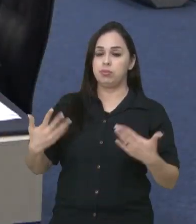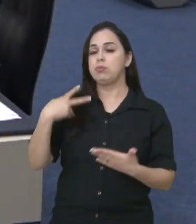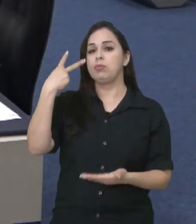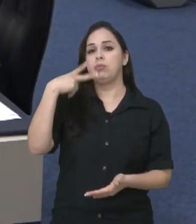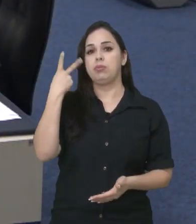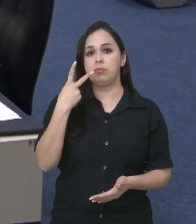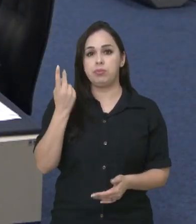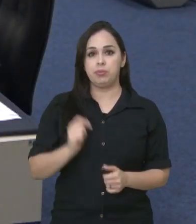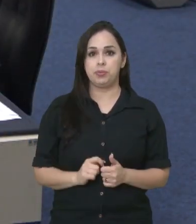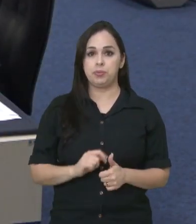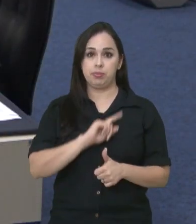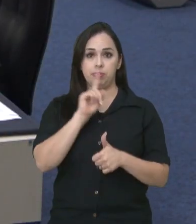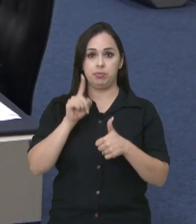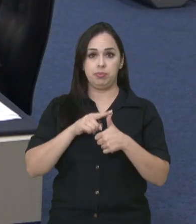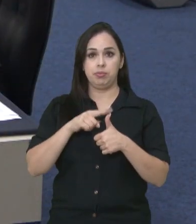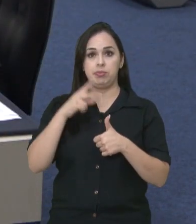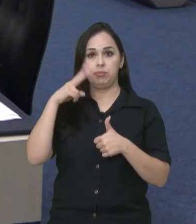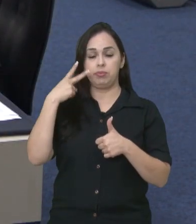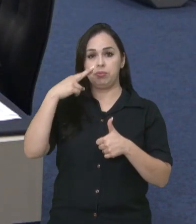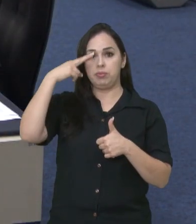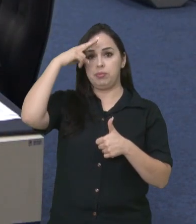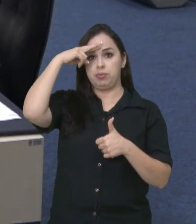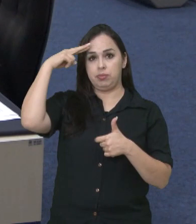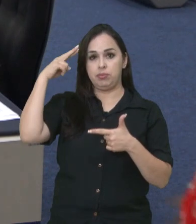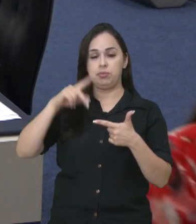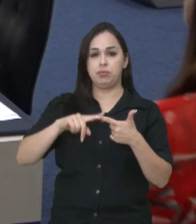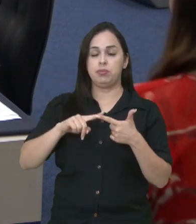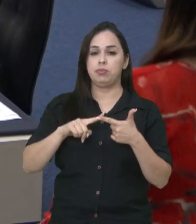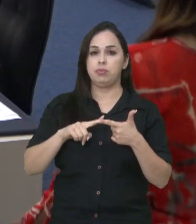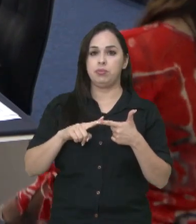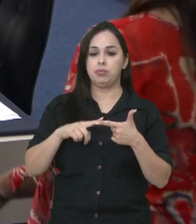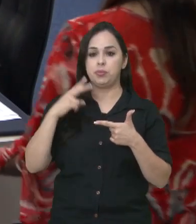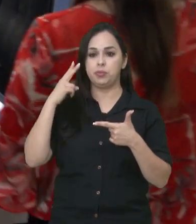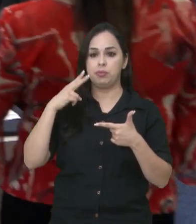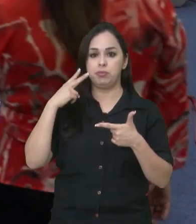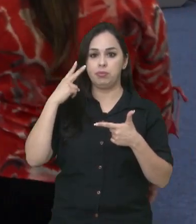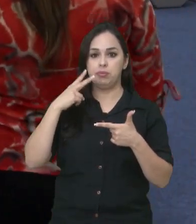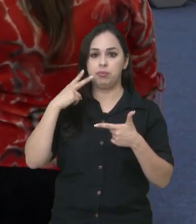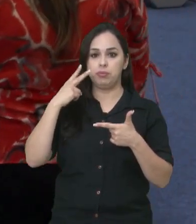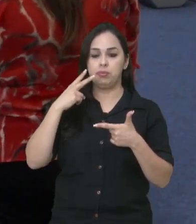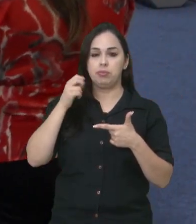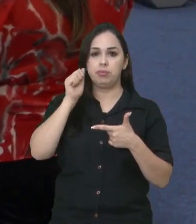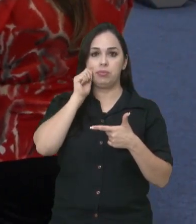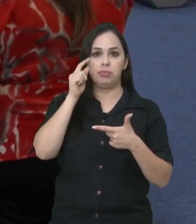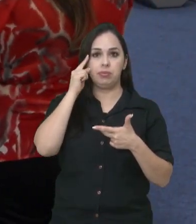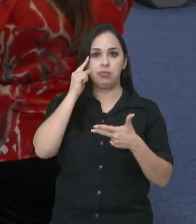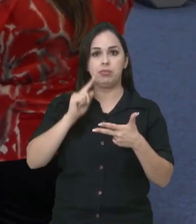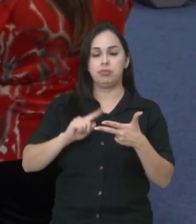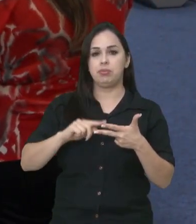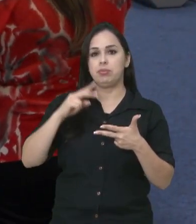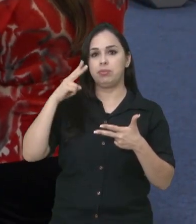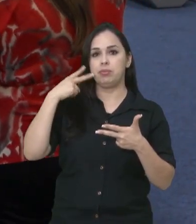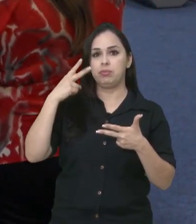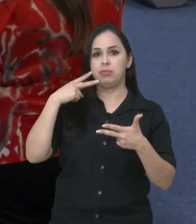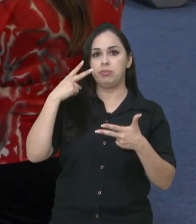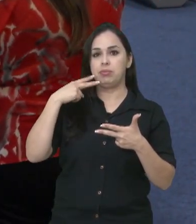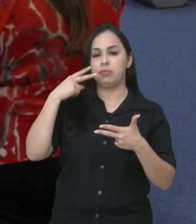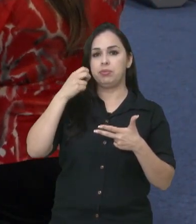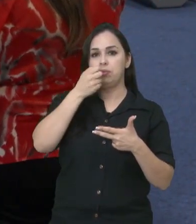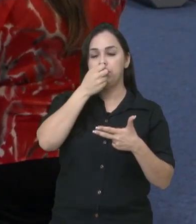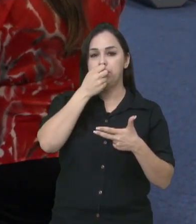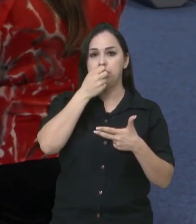seguintes vereadores: vereador Roberto Chagas, vereadora Amélia Naomi, vereador Juvenil